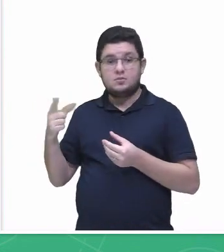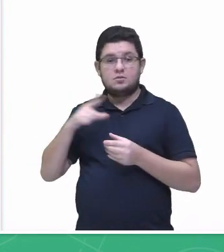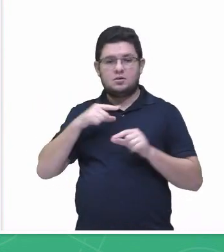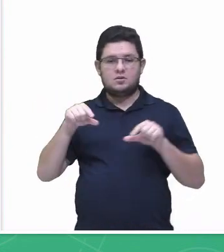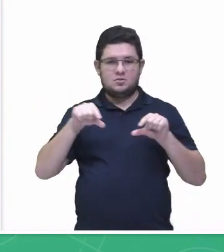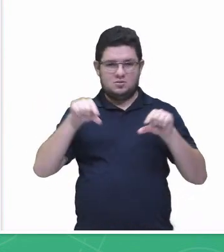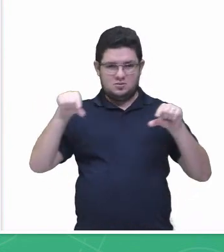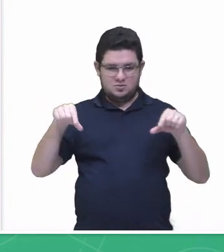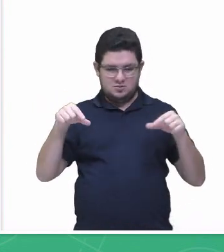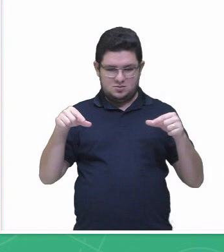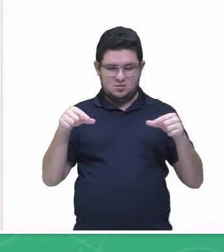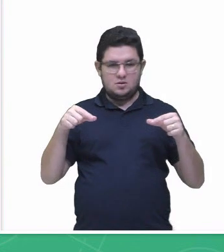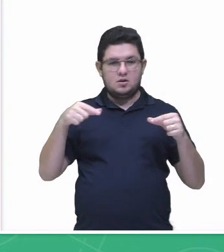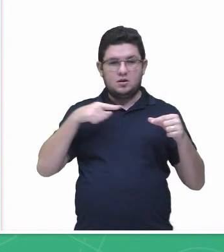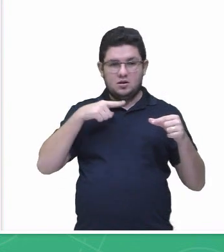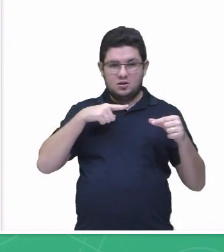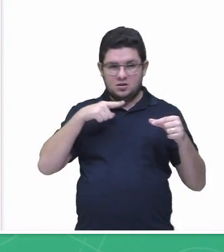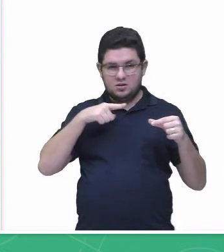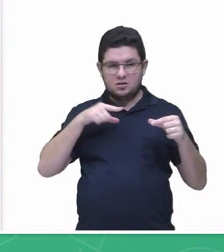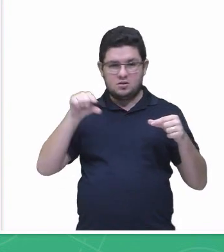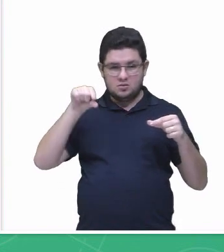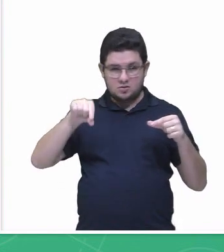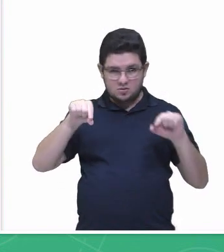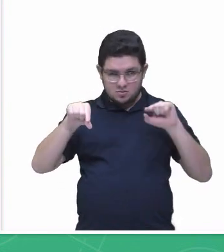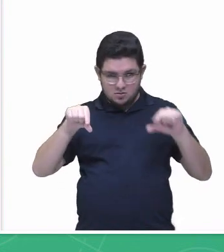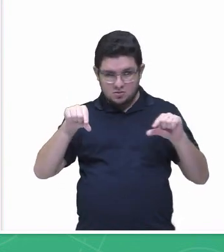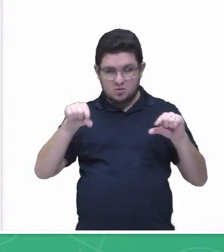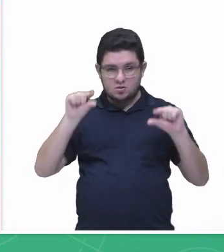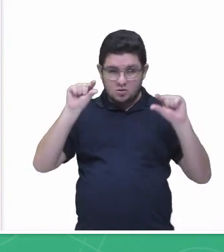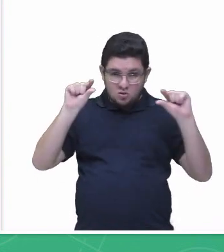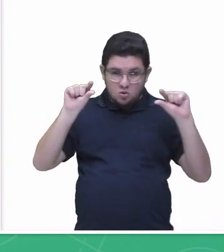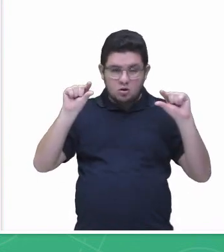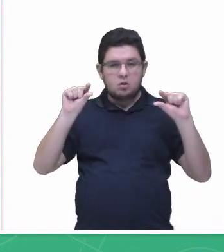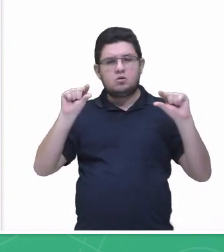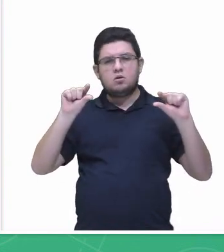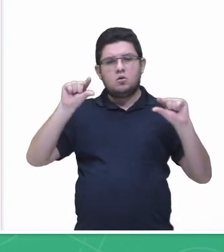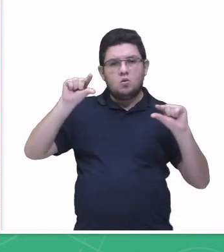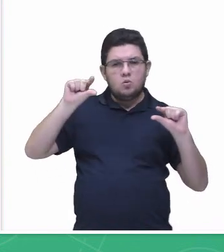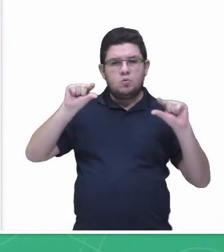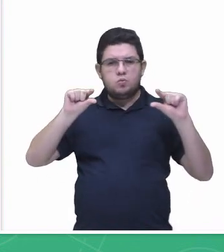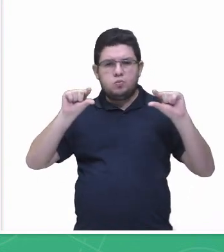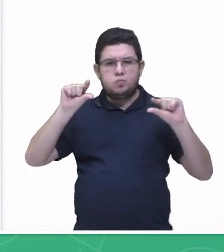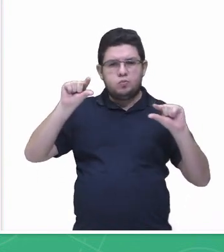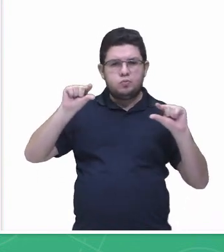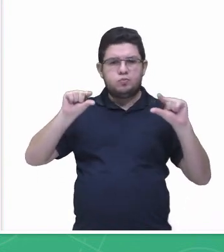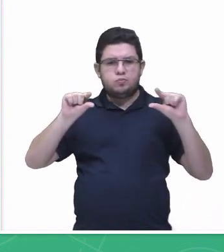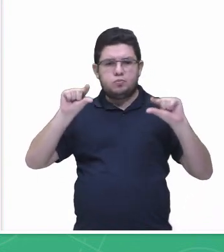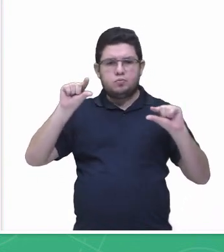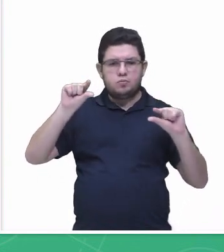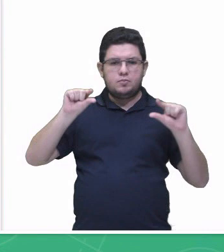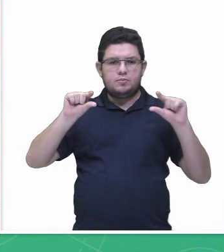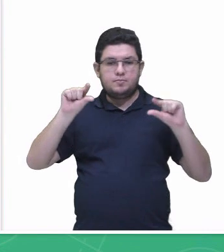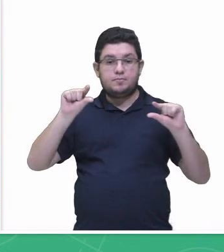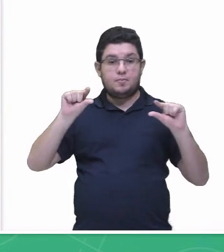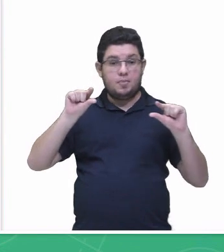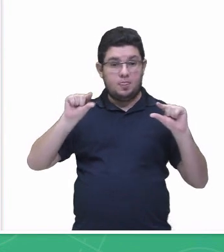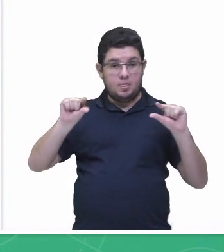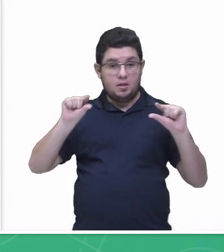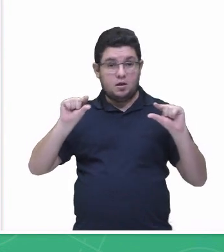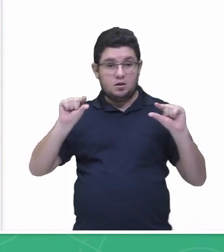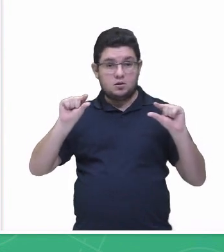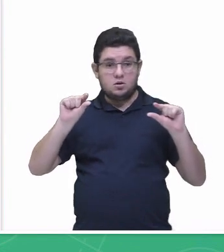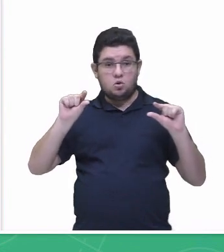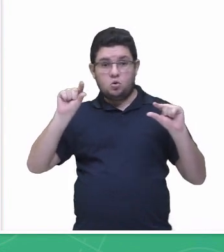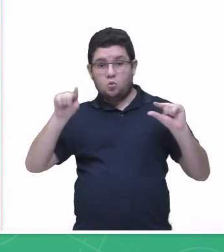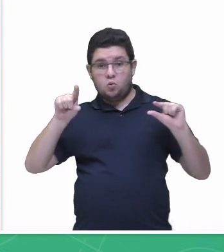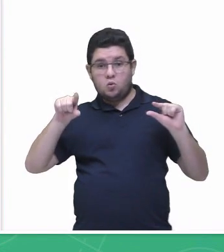Nessa parte, há uma medida rasa de sal e nessa parte, 2 medidas rasas de açúcar. Mas nem sempre a gente